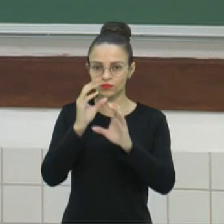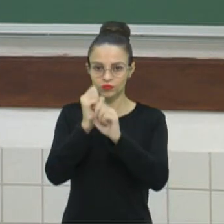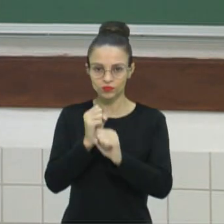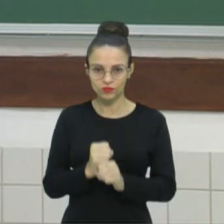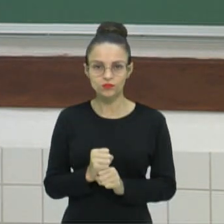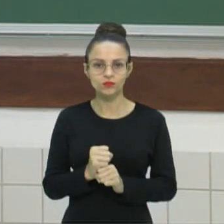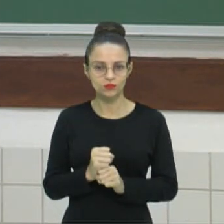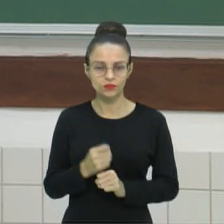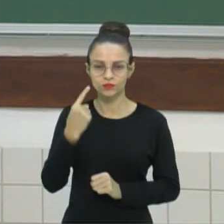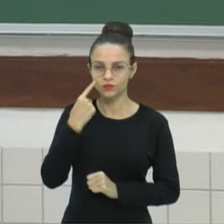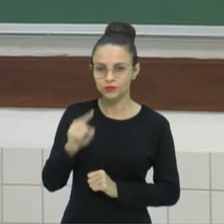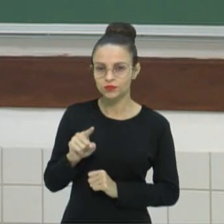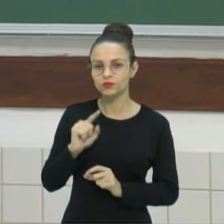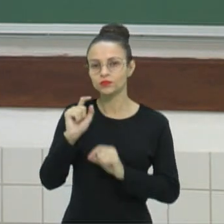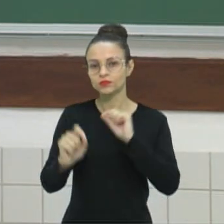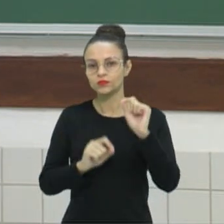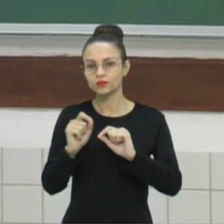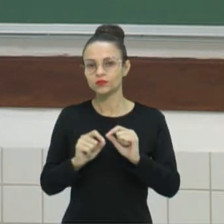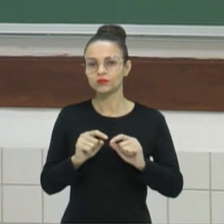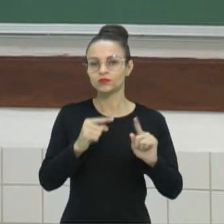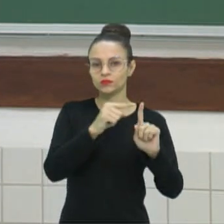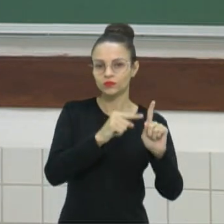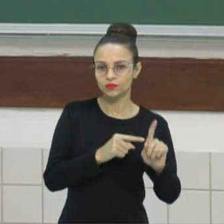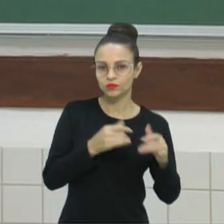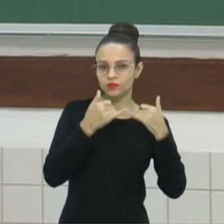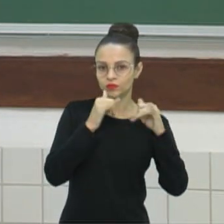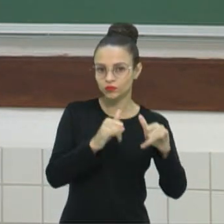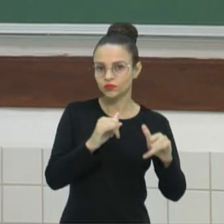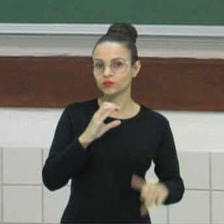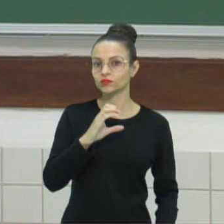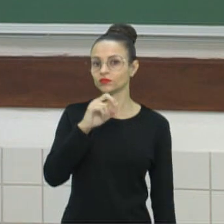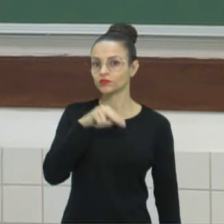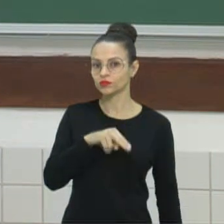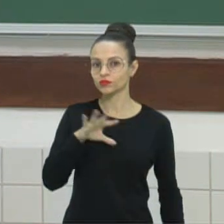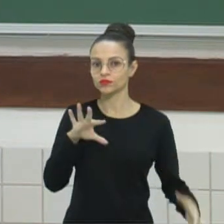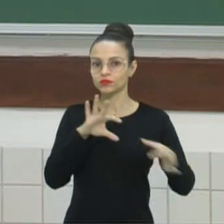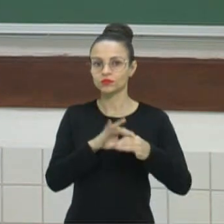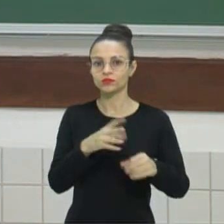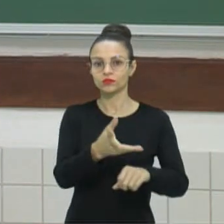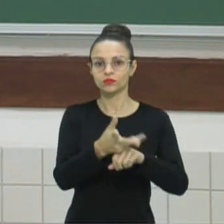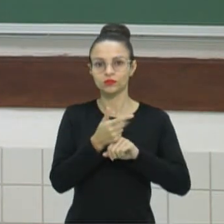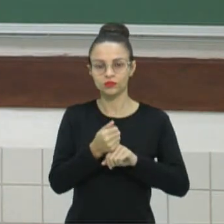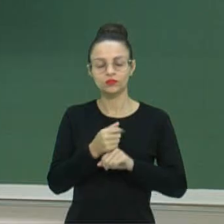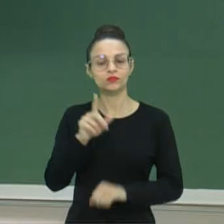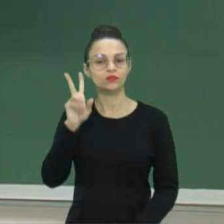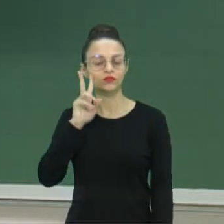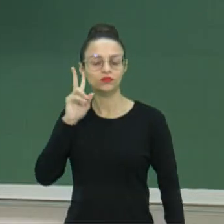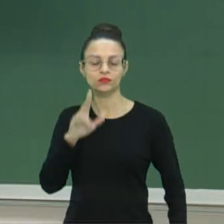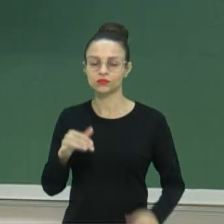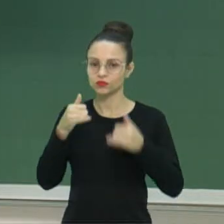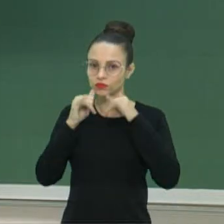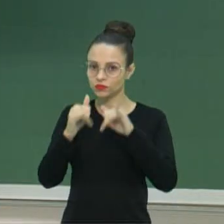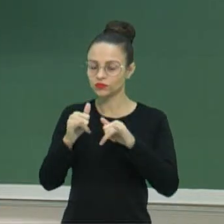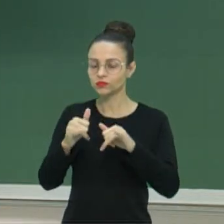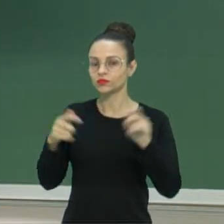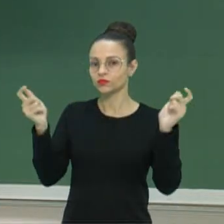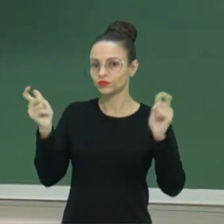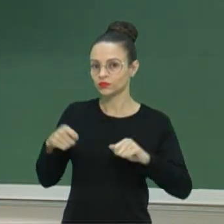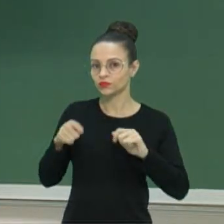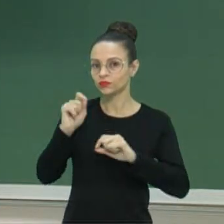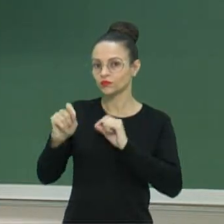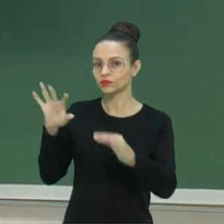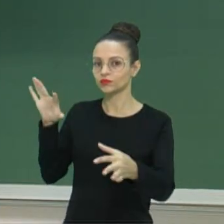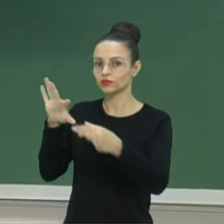cálculos, certo? Identifique cada tipo de energia. Lembre-se que energia cinética é associada à velocidade. Lembre-se que a energia potencial